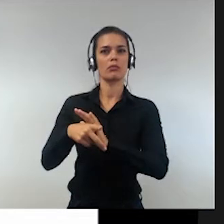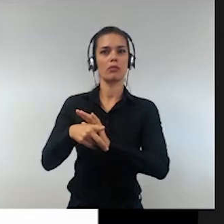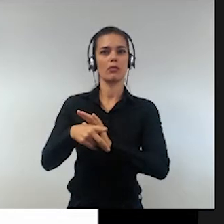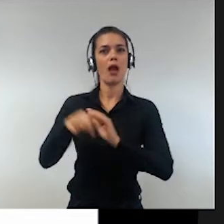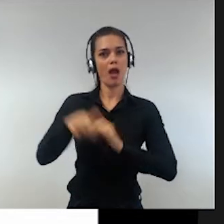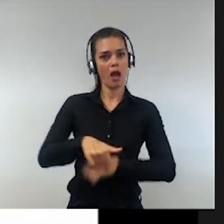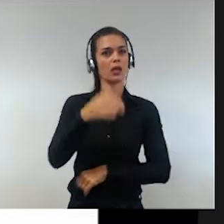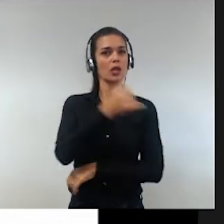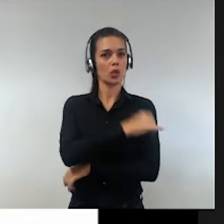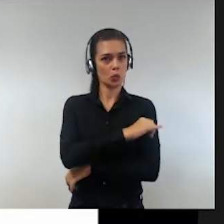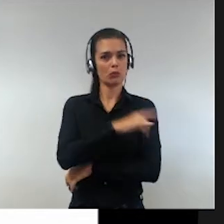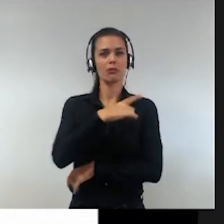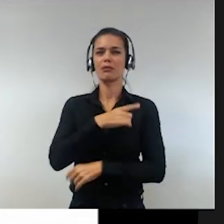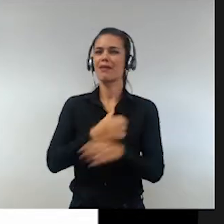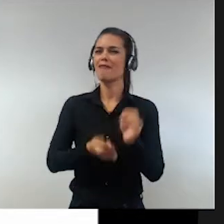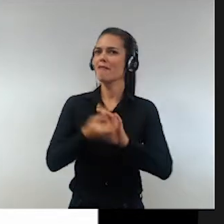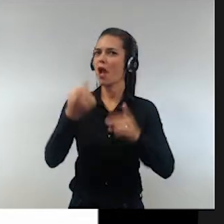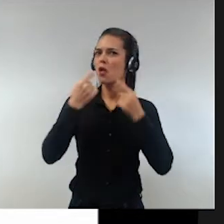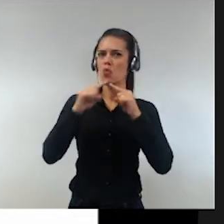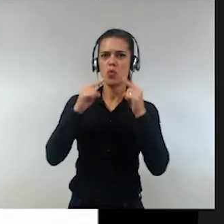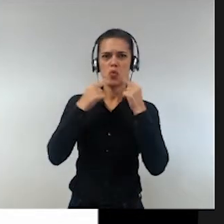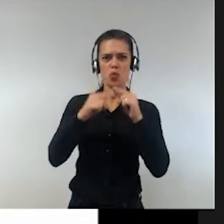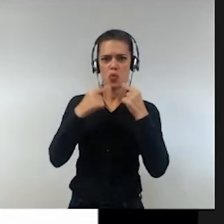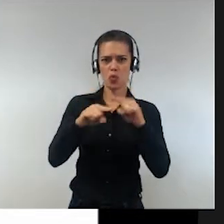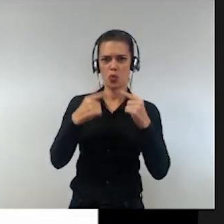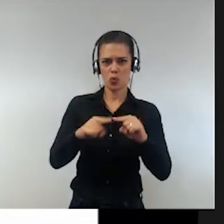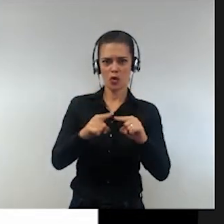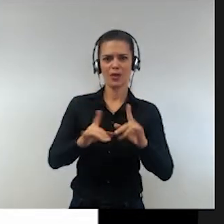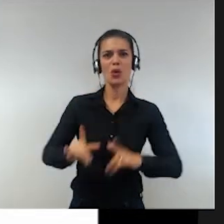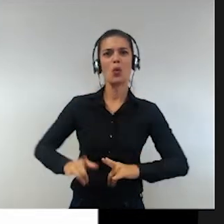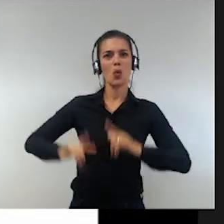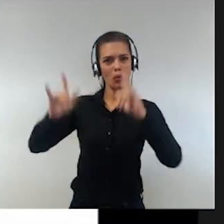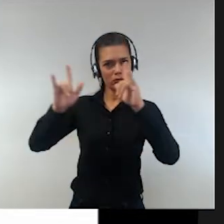no Rio de Janeiro de moradores de condomínio, a gente procura ajudar,